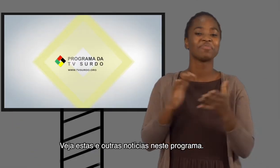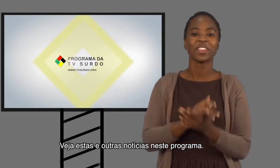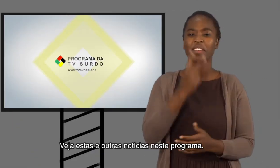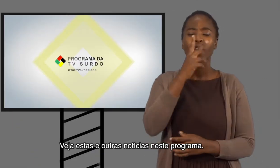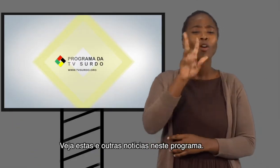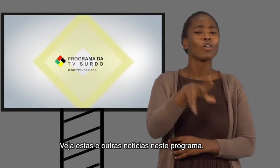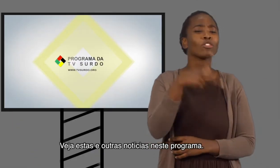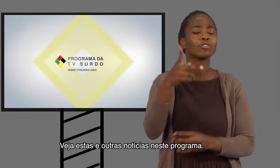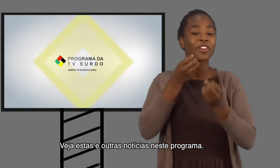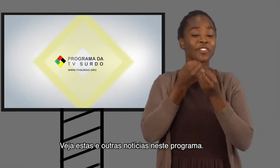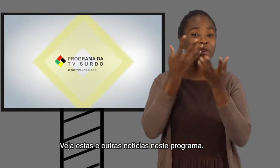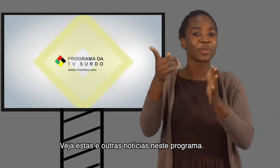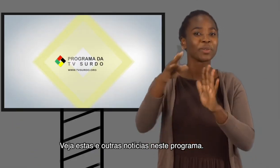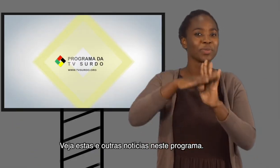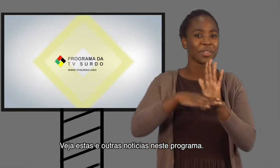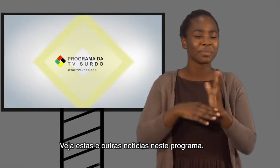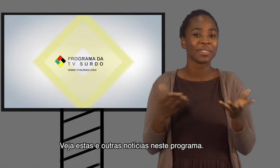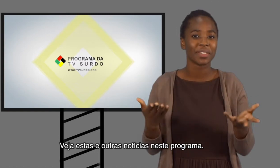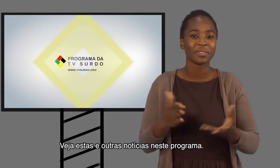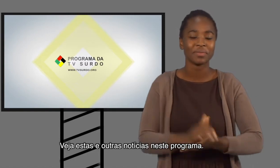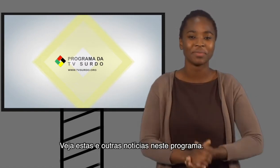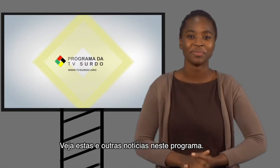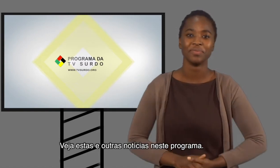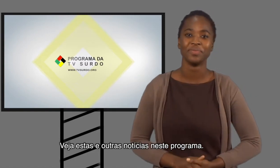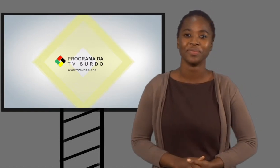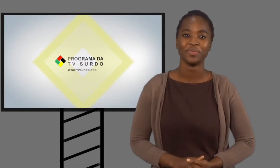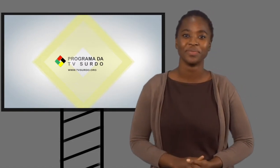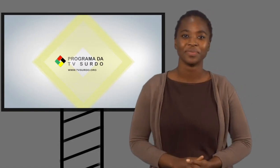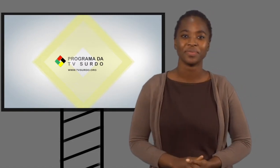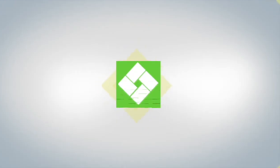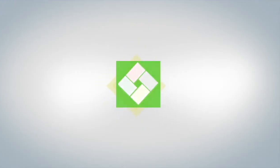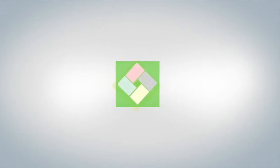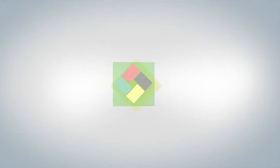Veja estas e outras notícias neste programa.